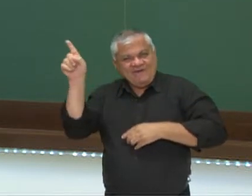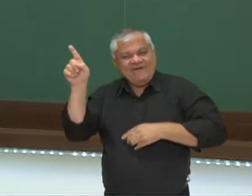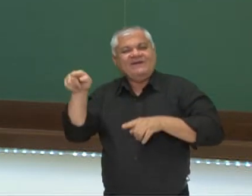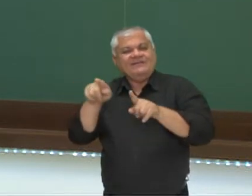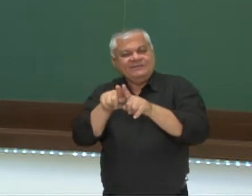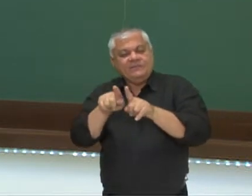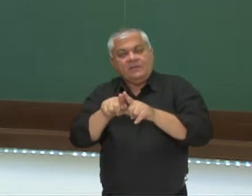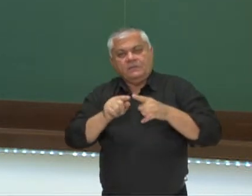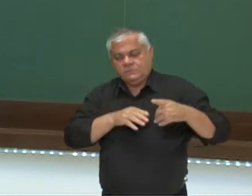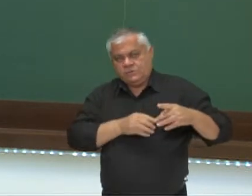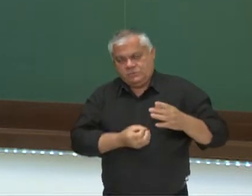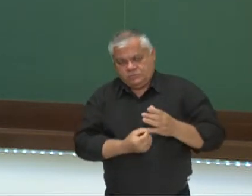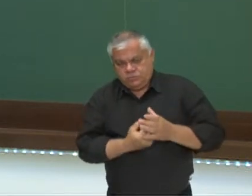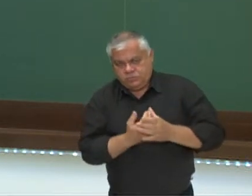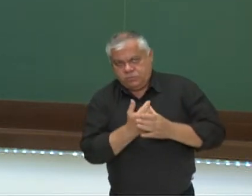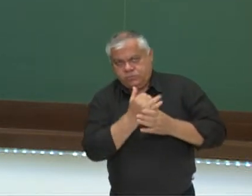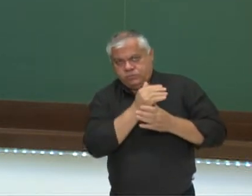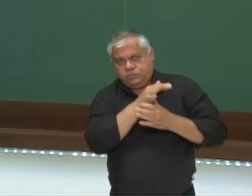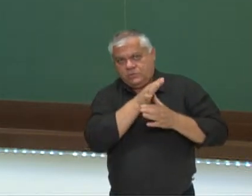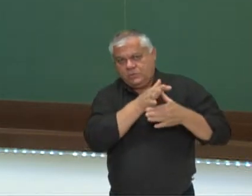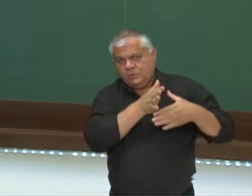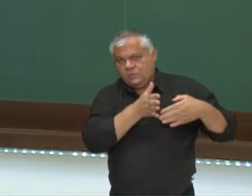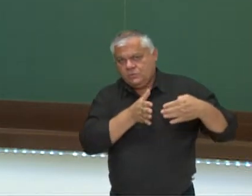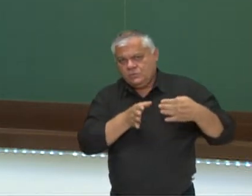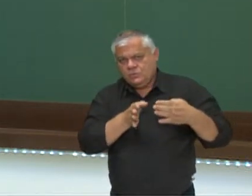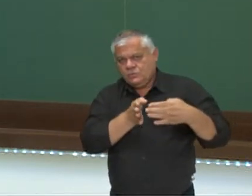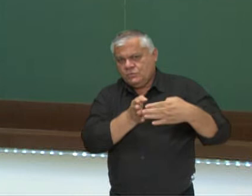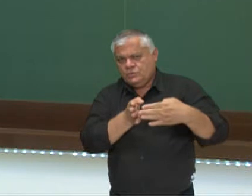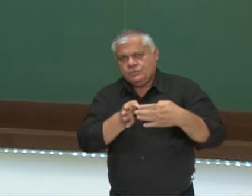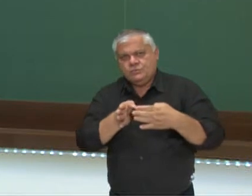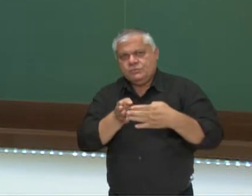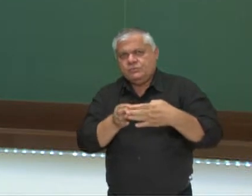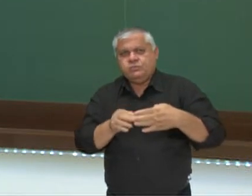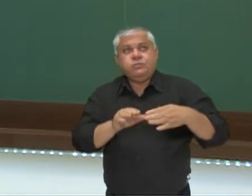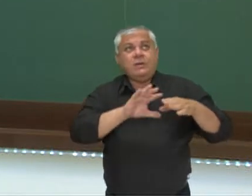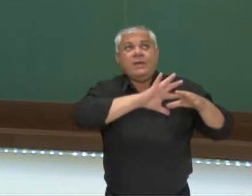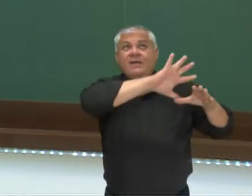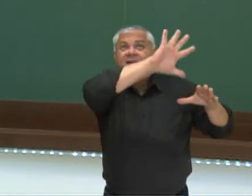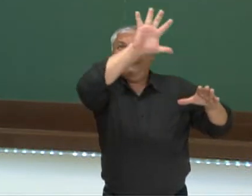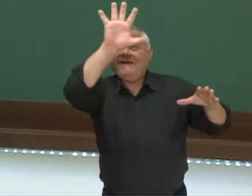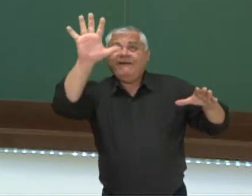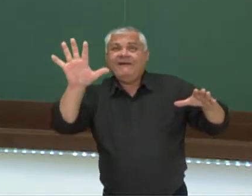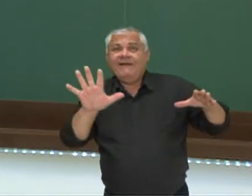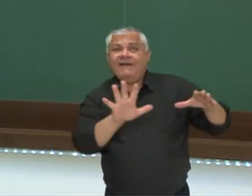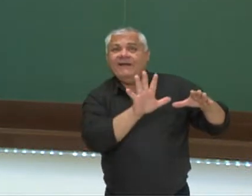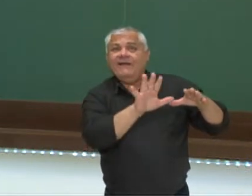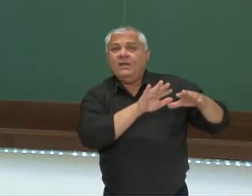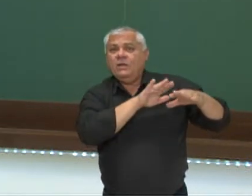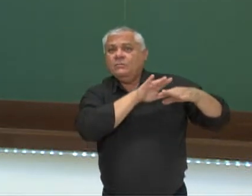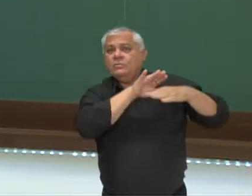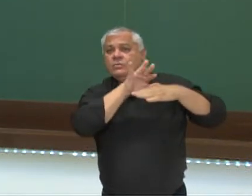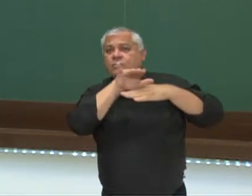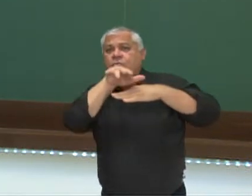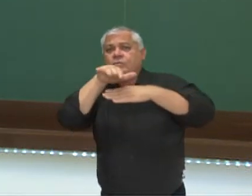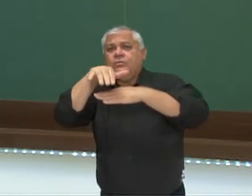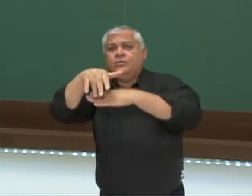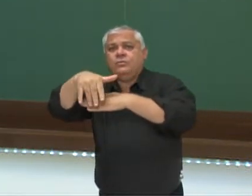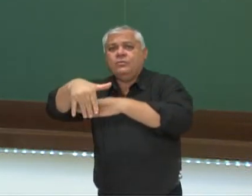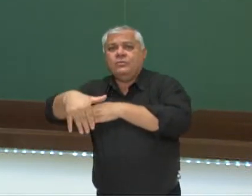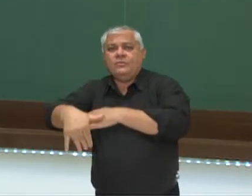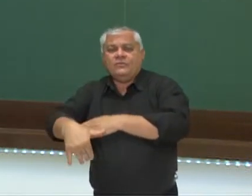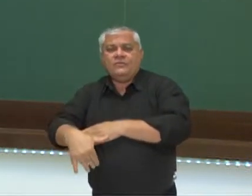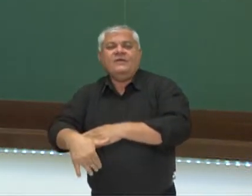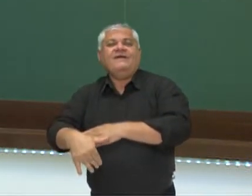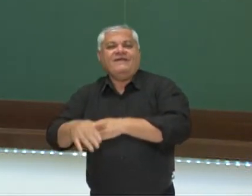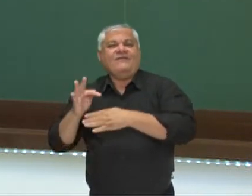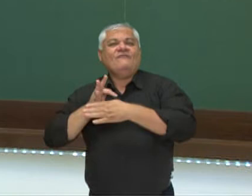do Iguaçu, atravessando todo o estado do Paraná, chegando a ter a sua foz na cidade, bem próxima à cidade de Foz